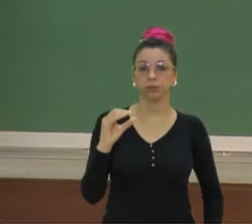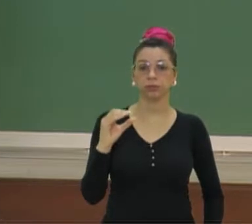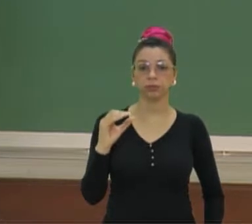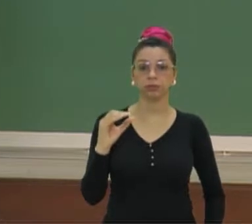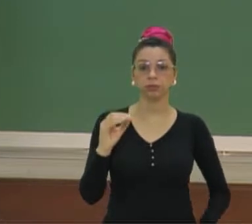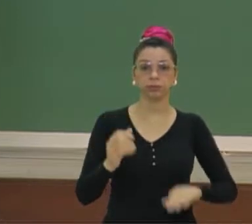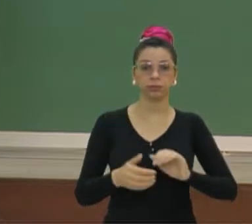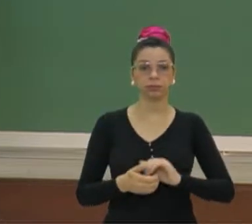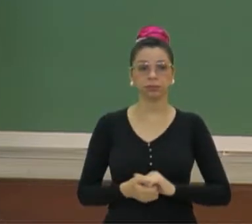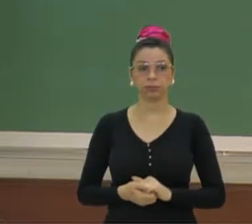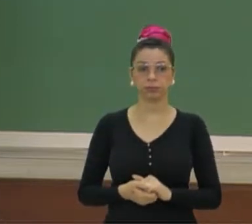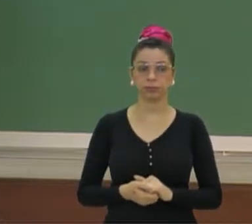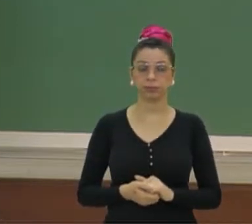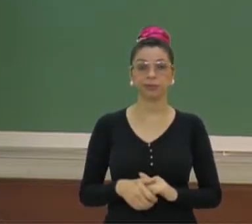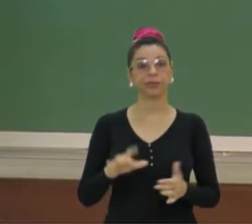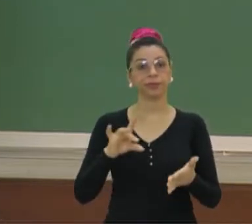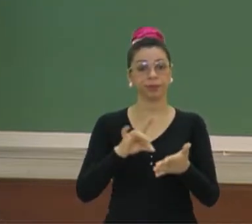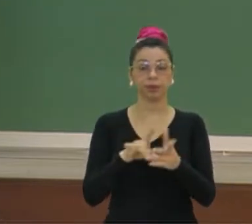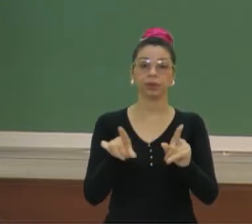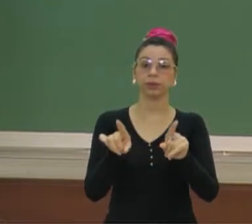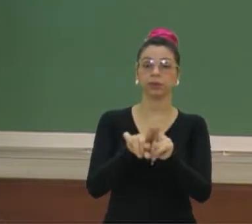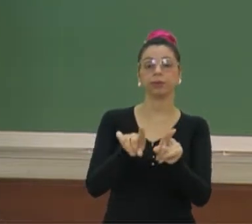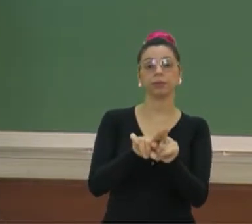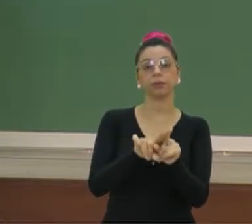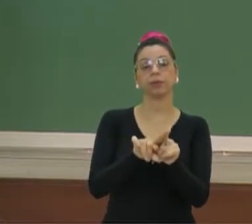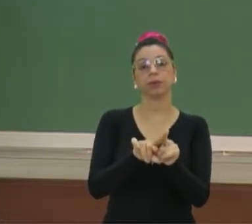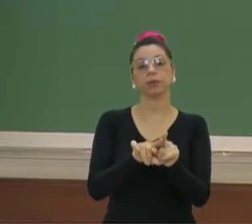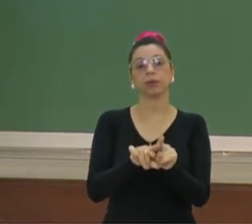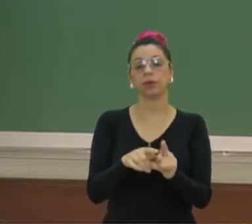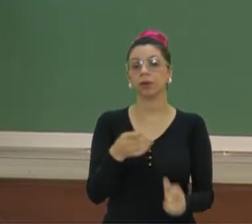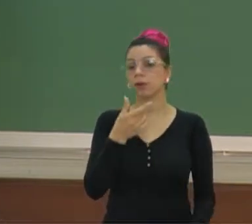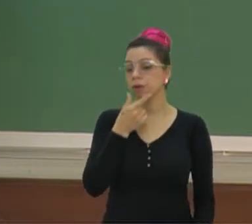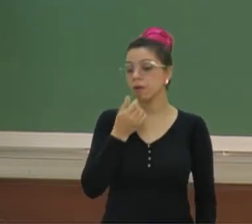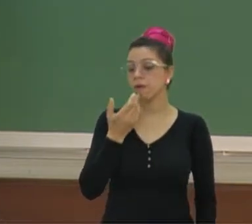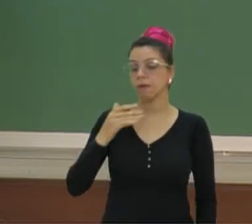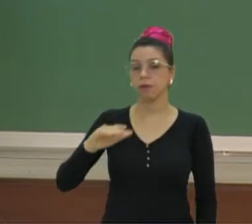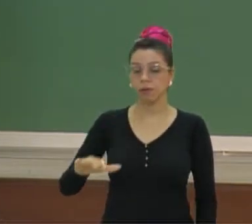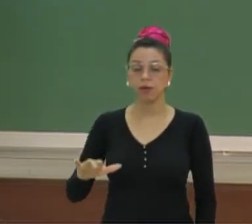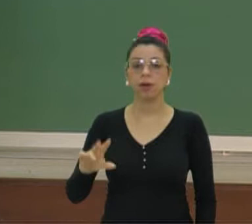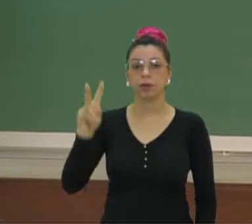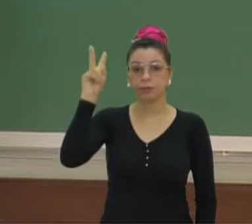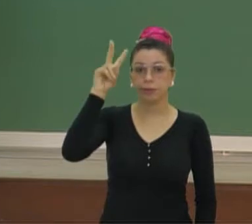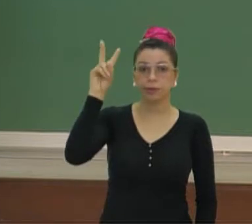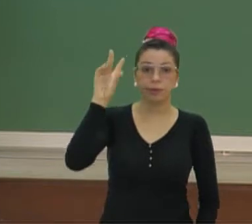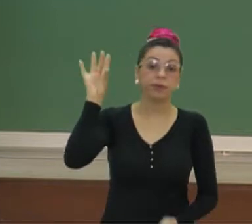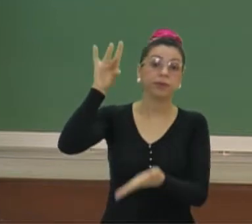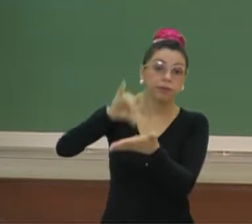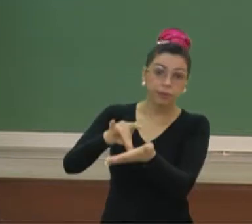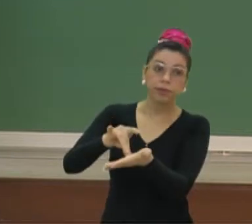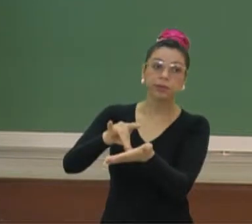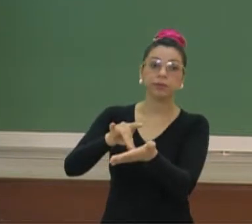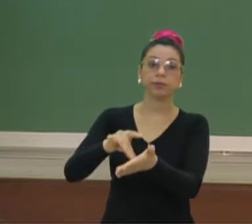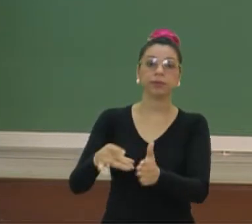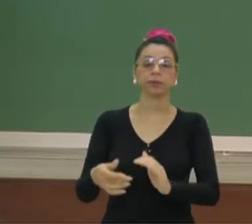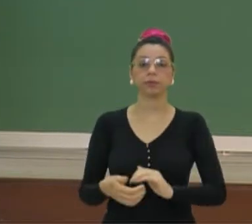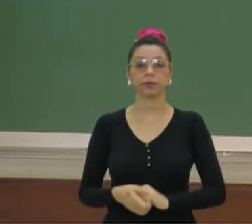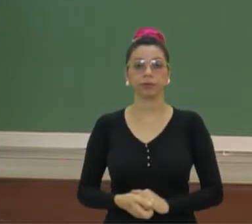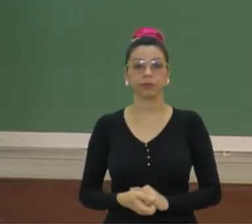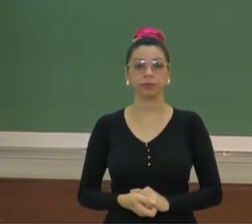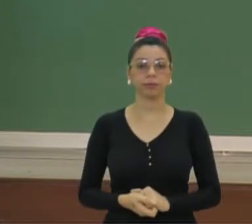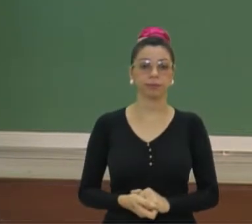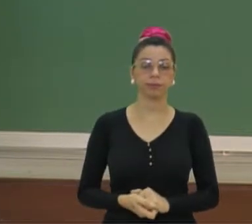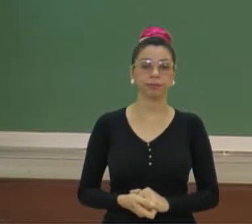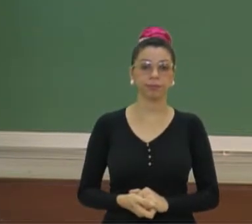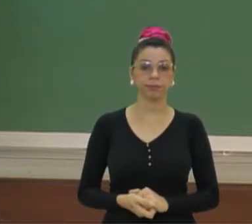theory was true. Calvin disse que a teoria dele é verdadeira, né? Era verdadeira. It was my only